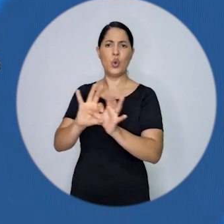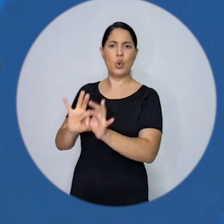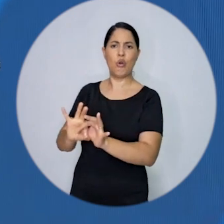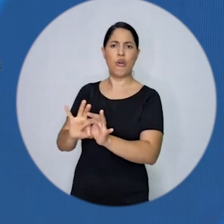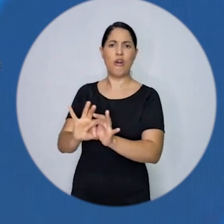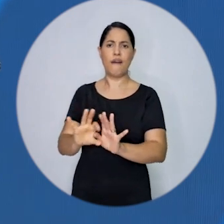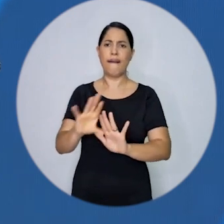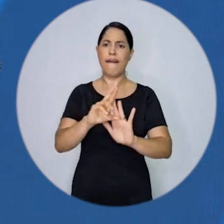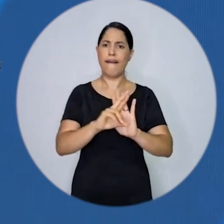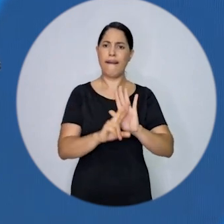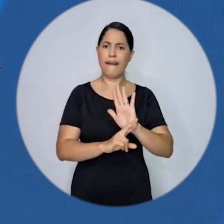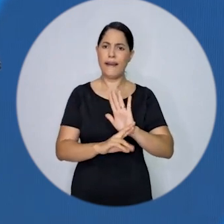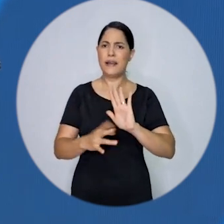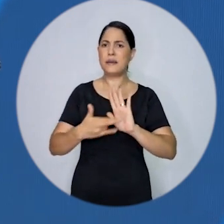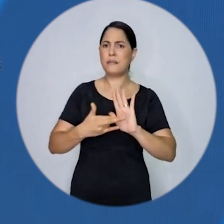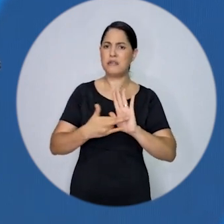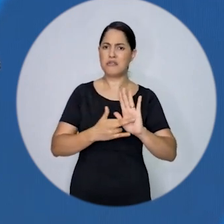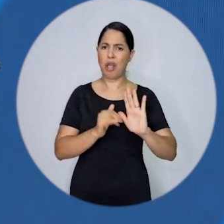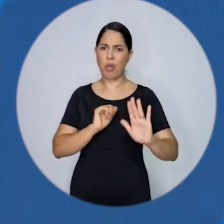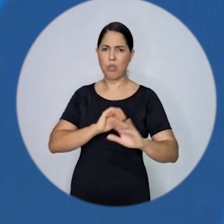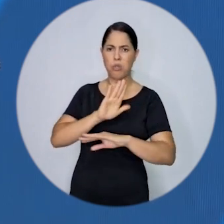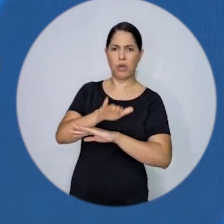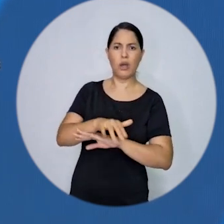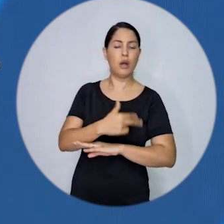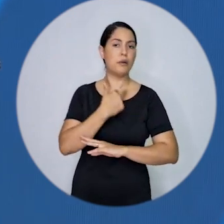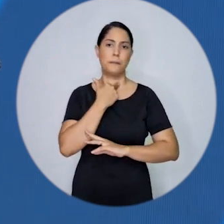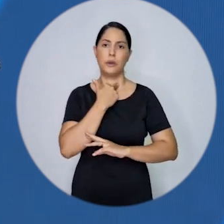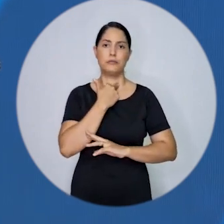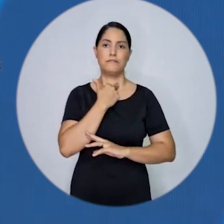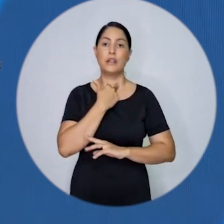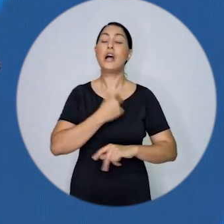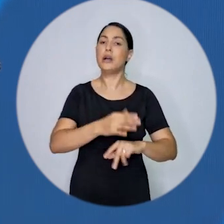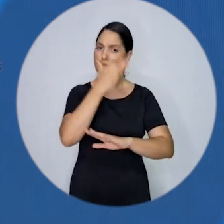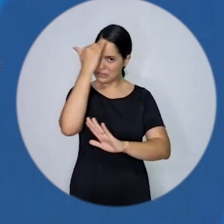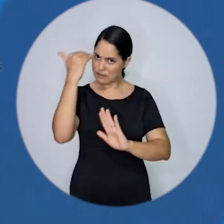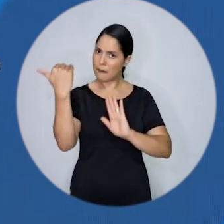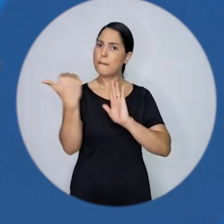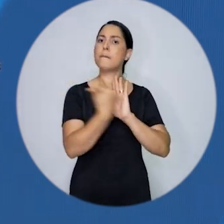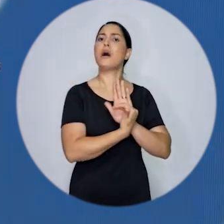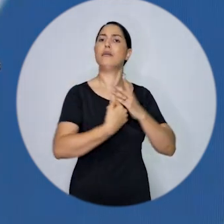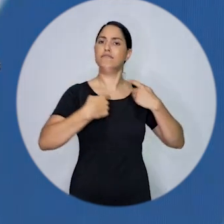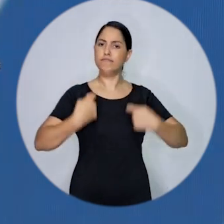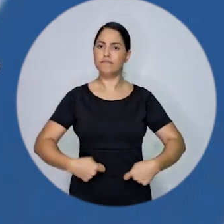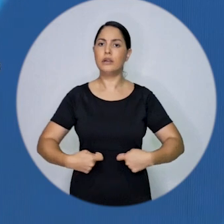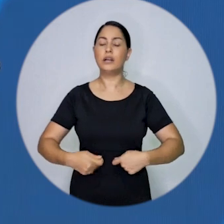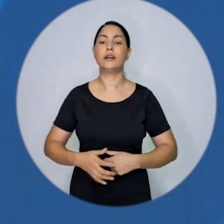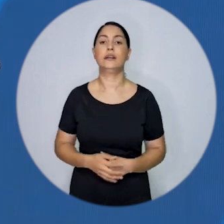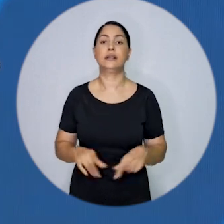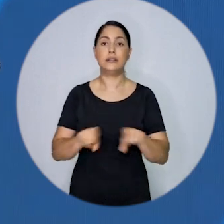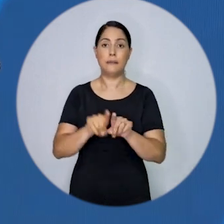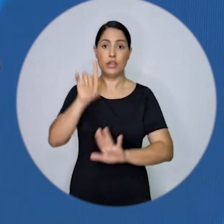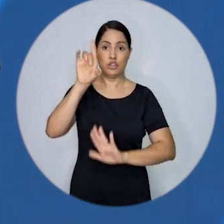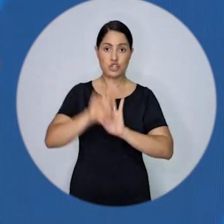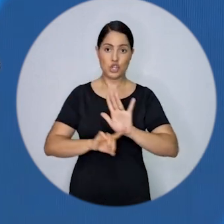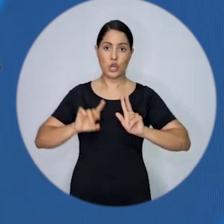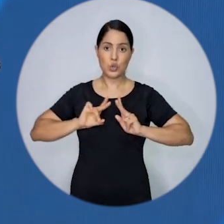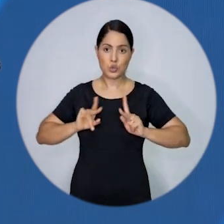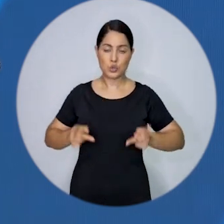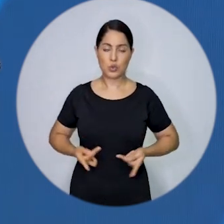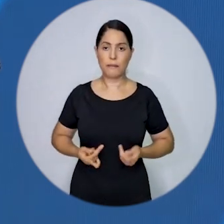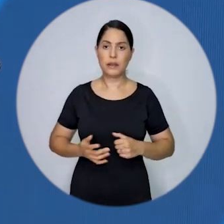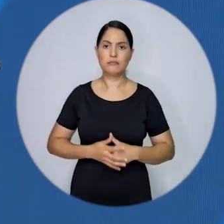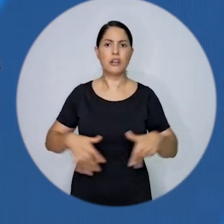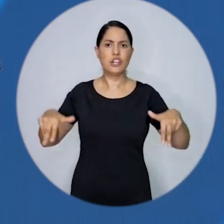seus regimentos internos. A OAB defende os direitos humanos e prima para que as diferenças de gênero,